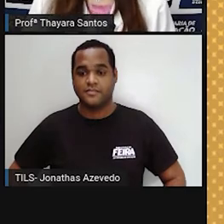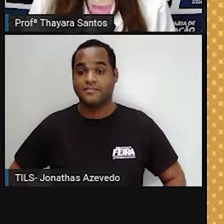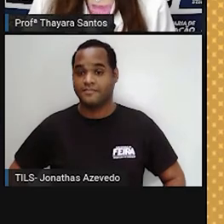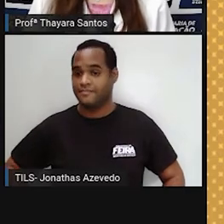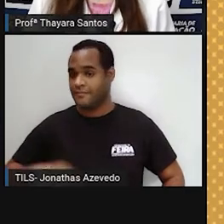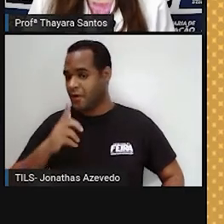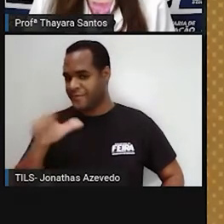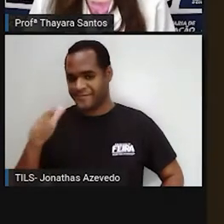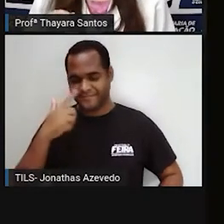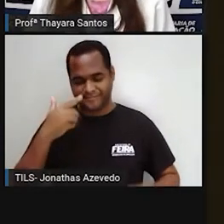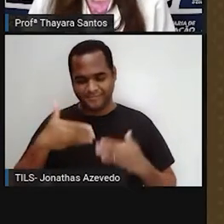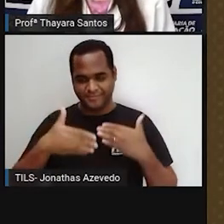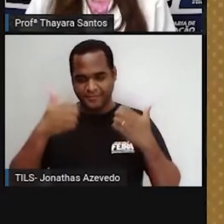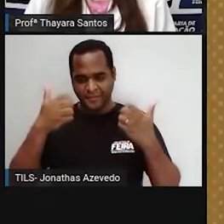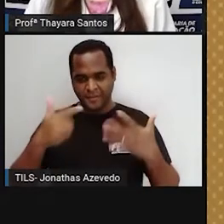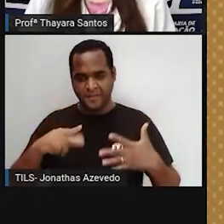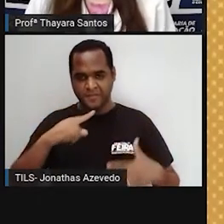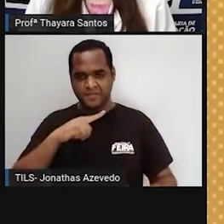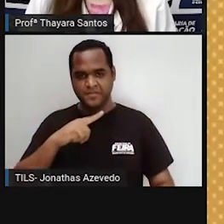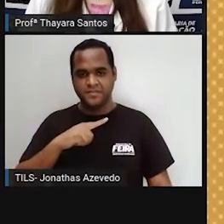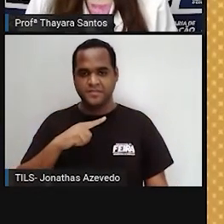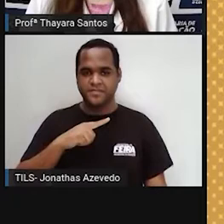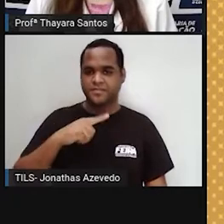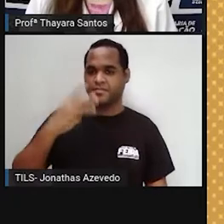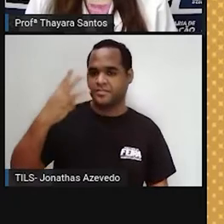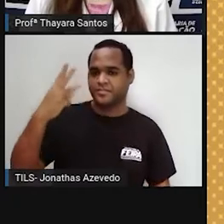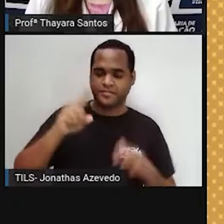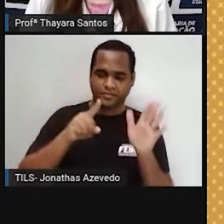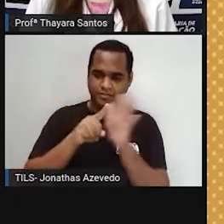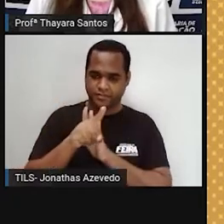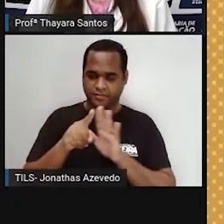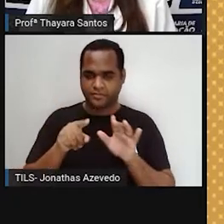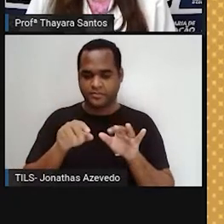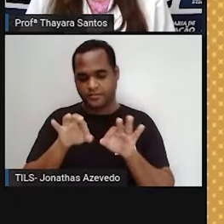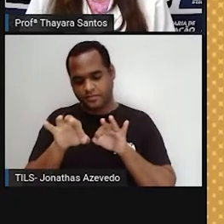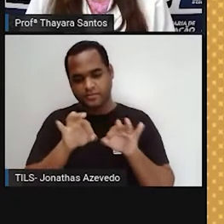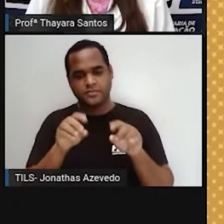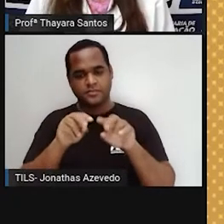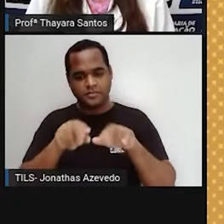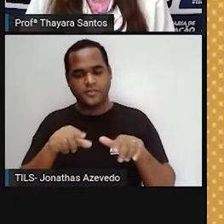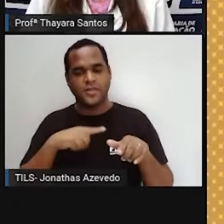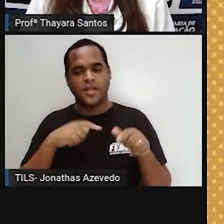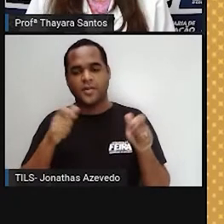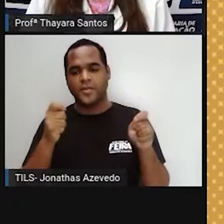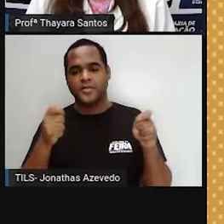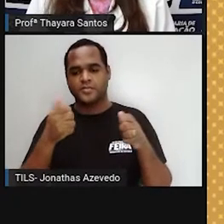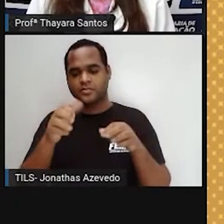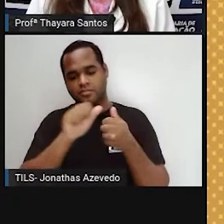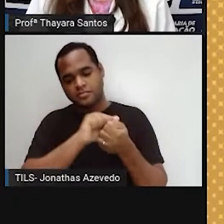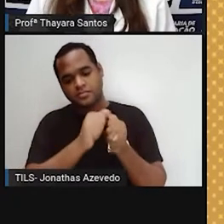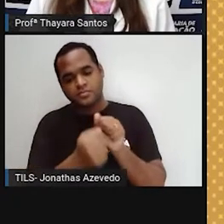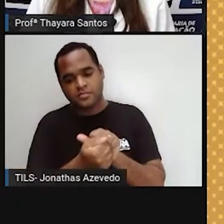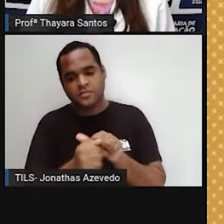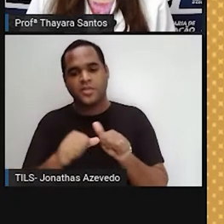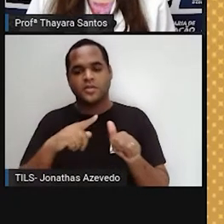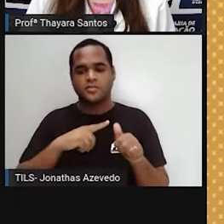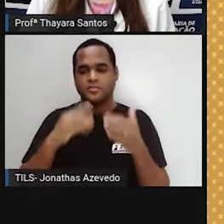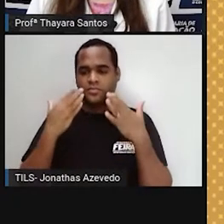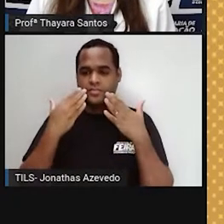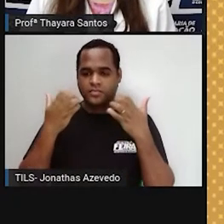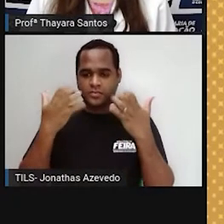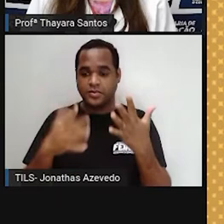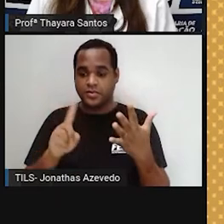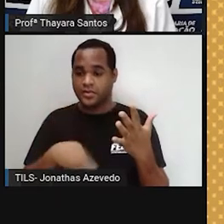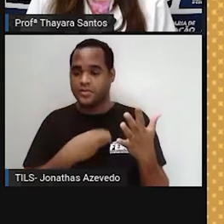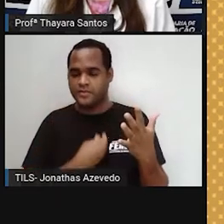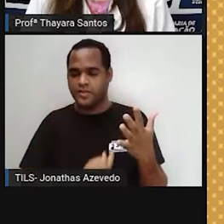Vamos prosseguir. Terceira pergunta. Organismos com maior capacidade de adaptação apresentam mais chances